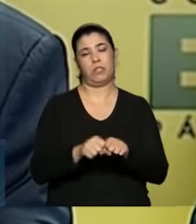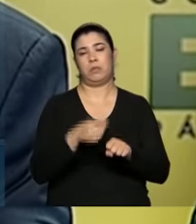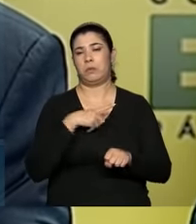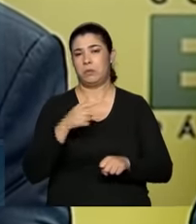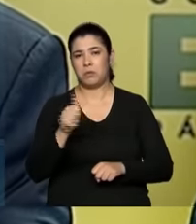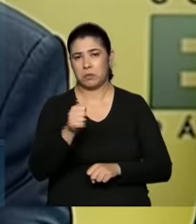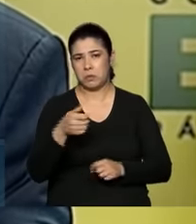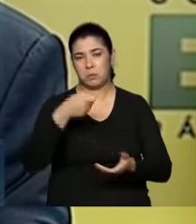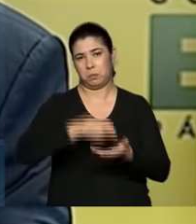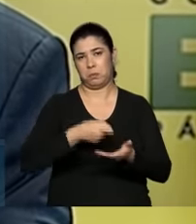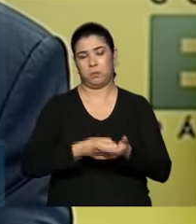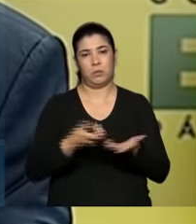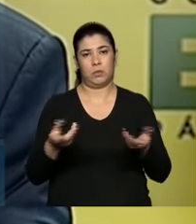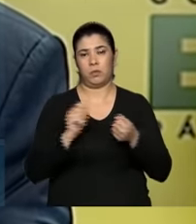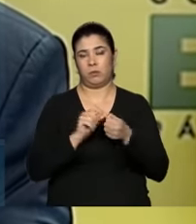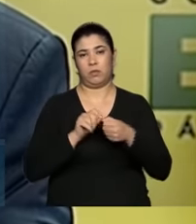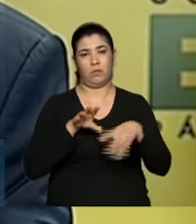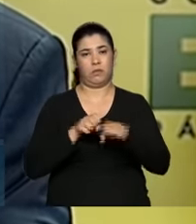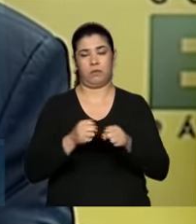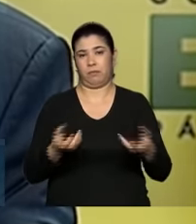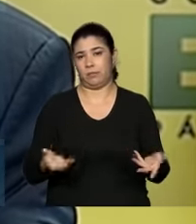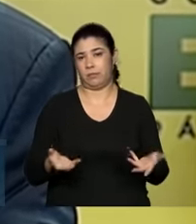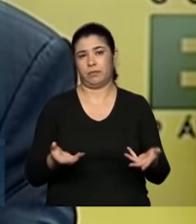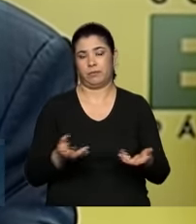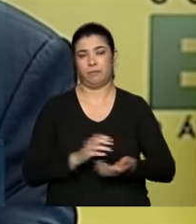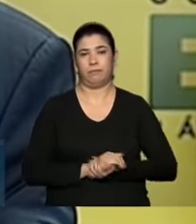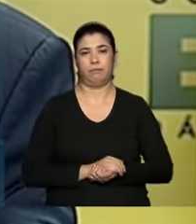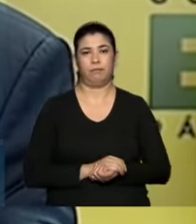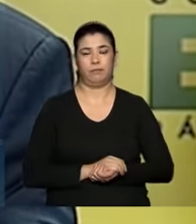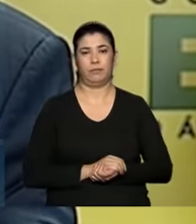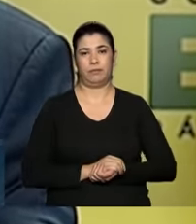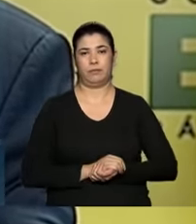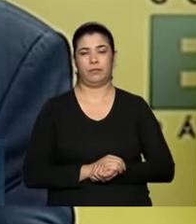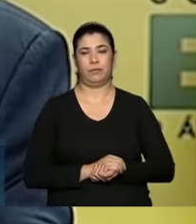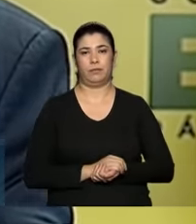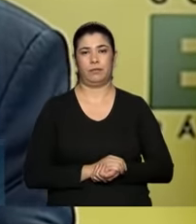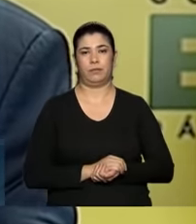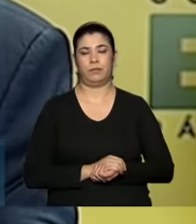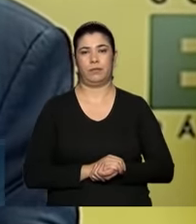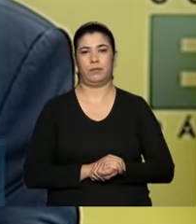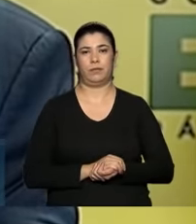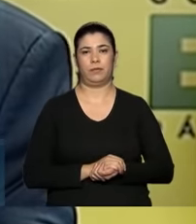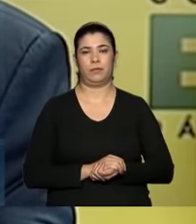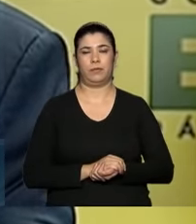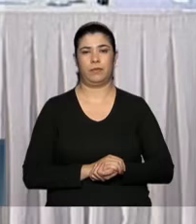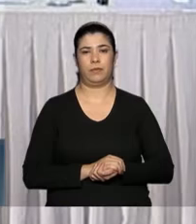qualidade rígidos, exigentes. É só para complementar. Oi,